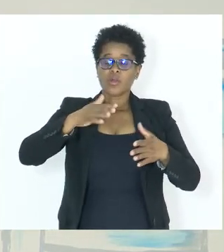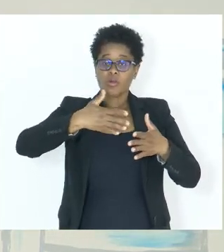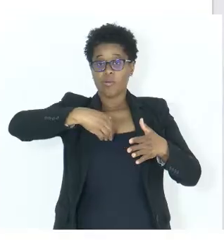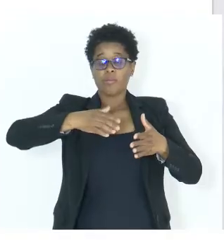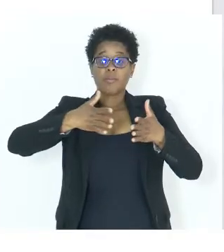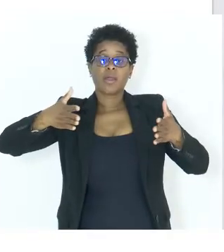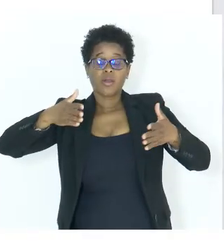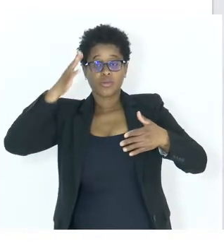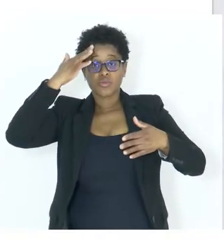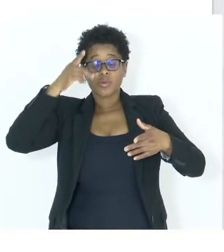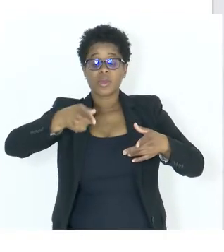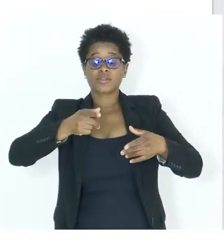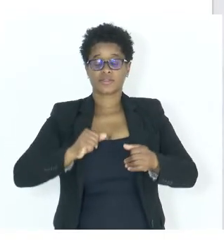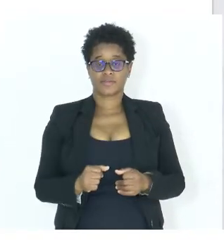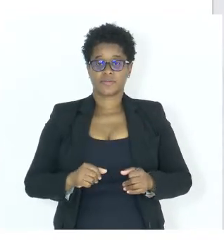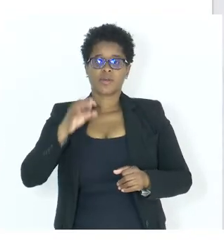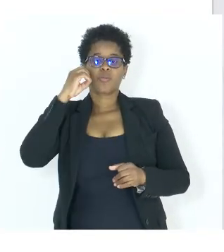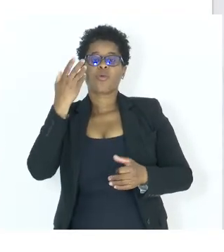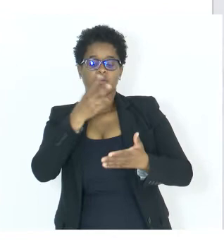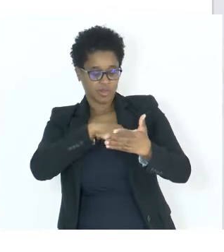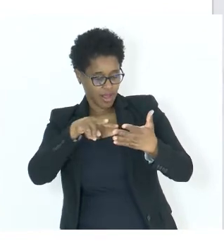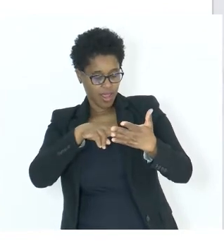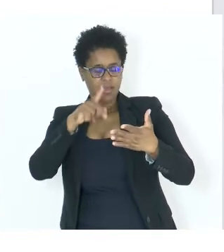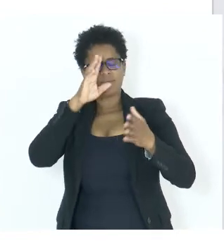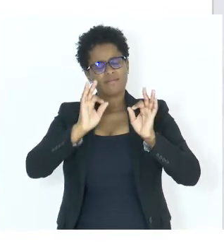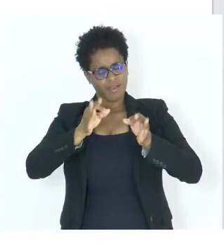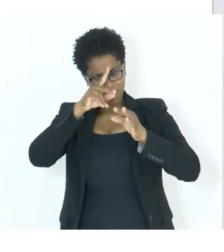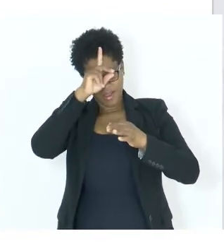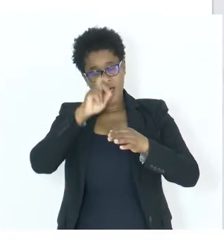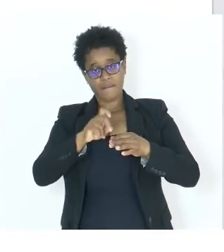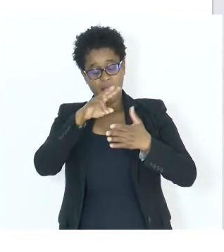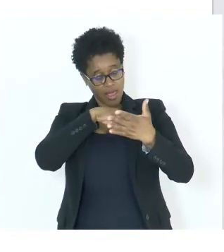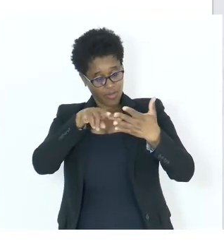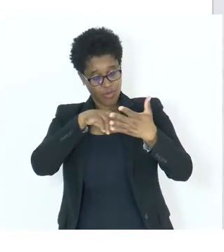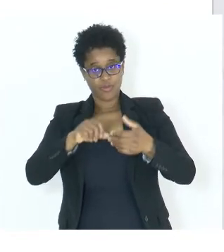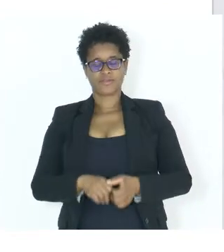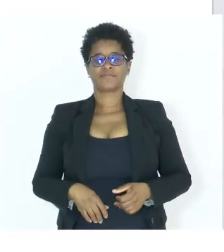número, esse. Como é que se lê? Sempre lembrando a leitura.